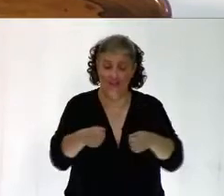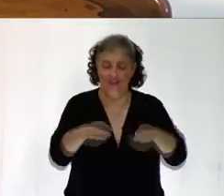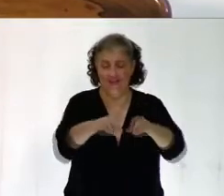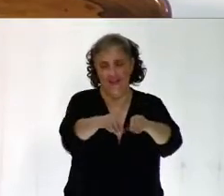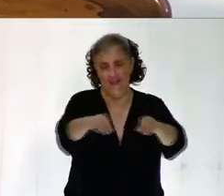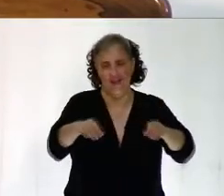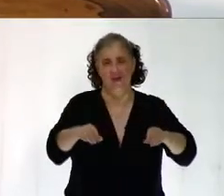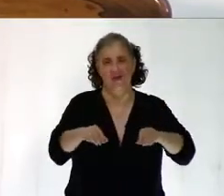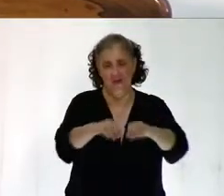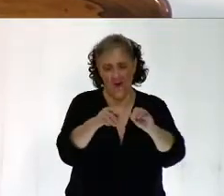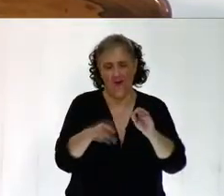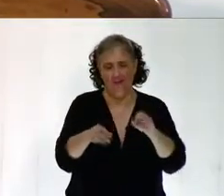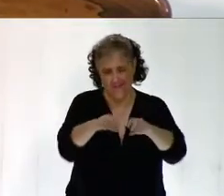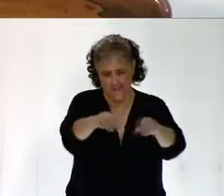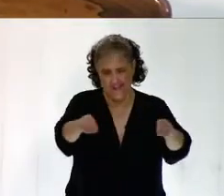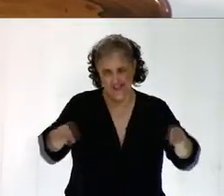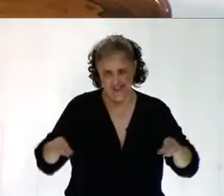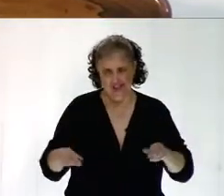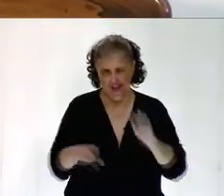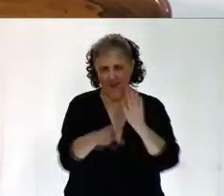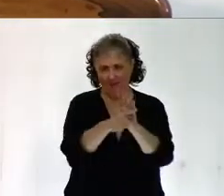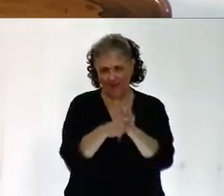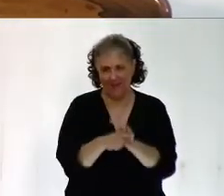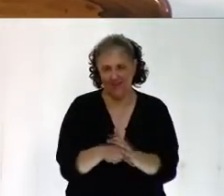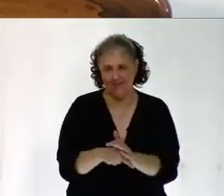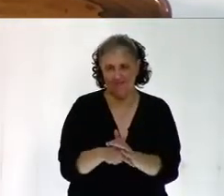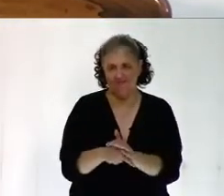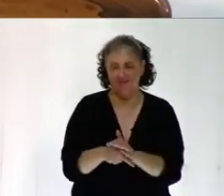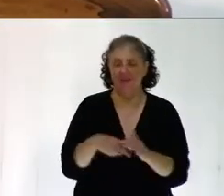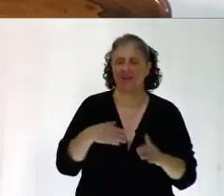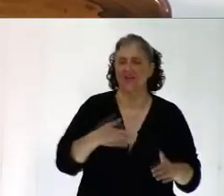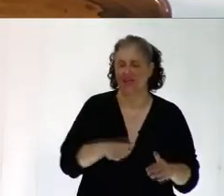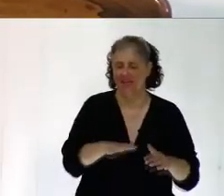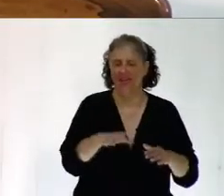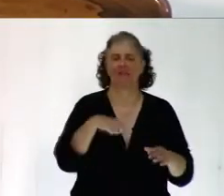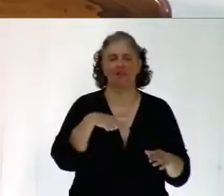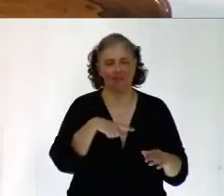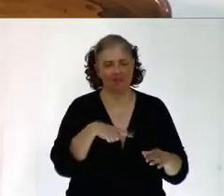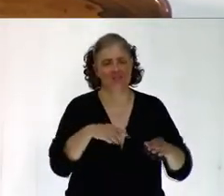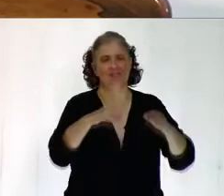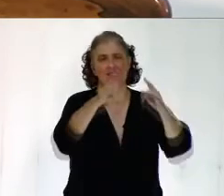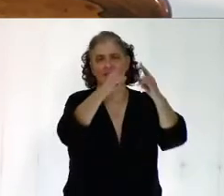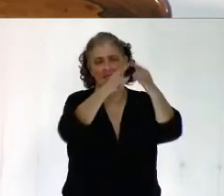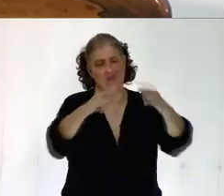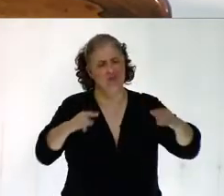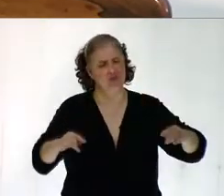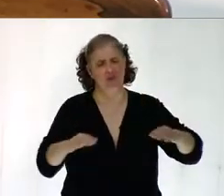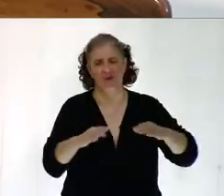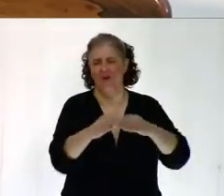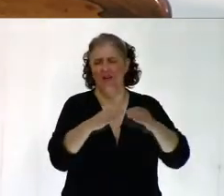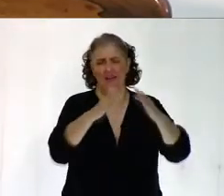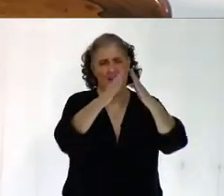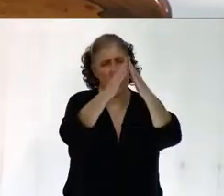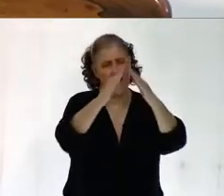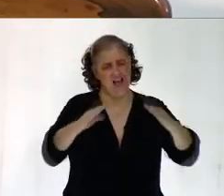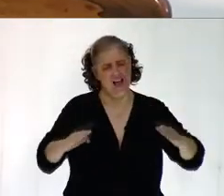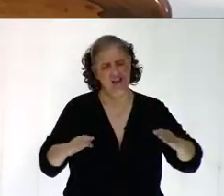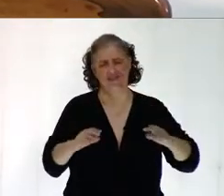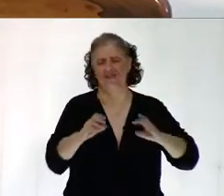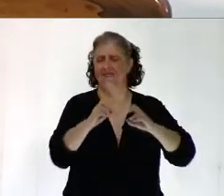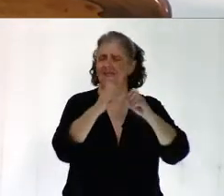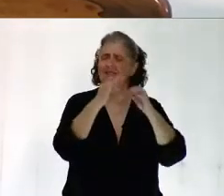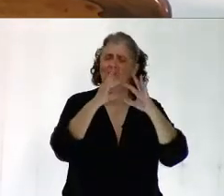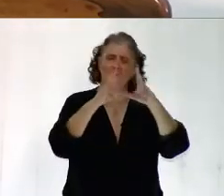grandes e boas cidades que tu não edificaste e casa cheias de tudo que é bom casas que não encheste